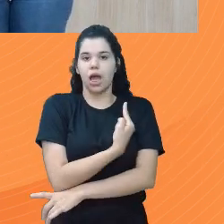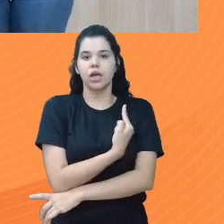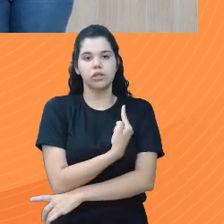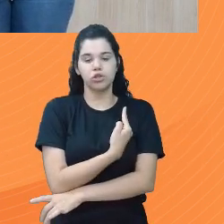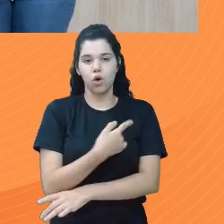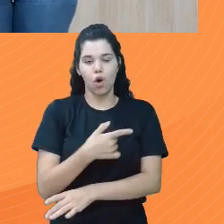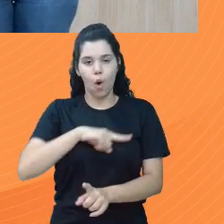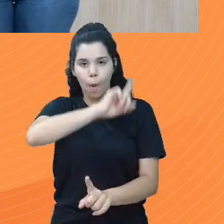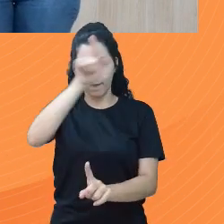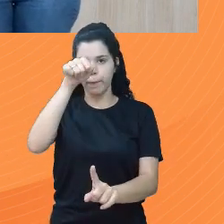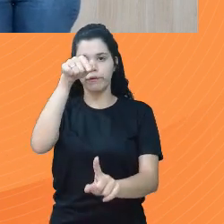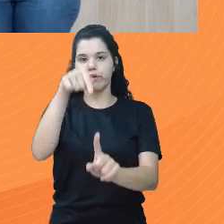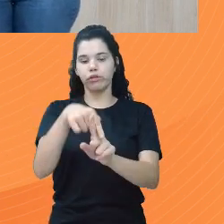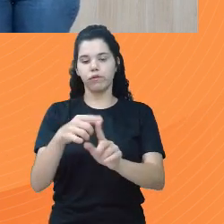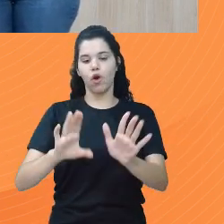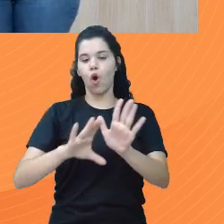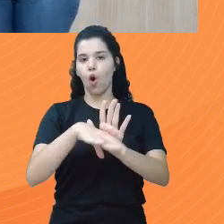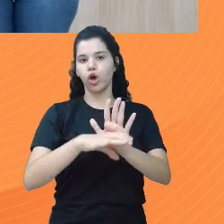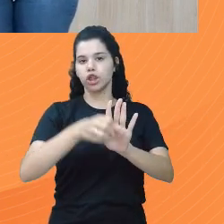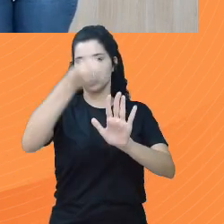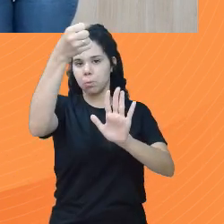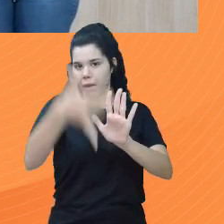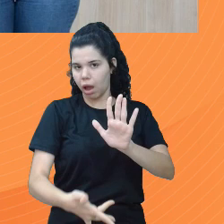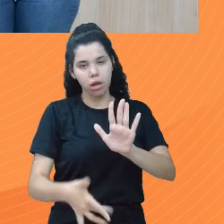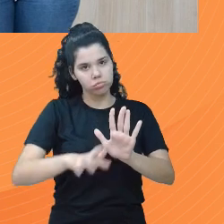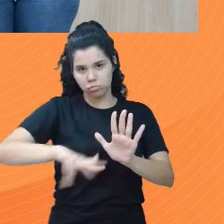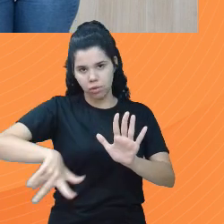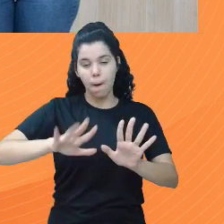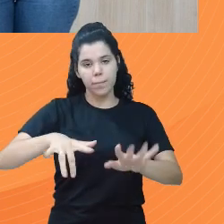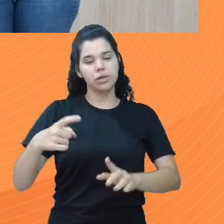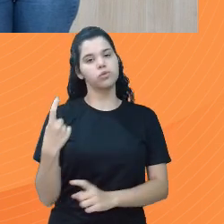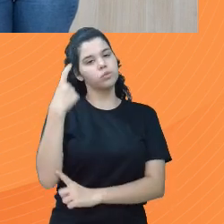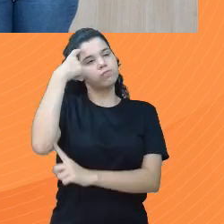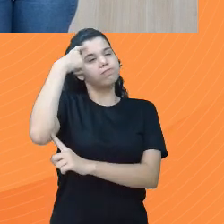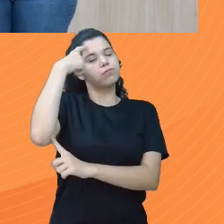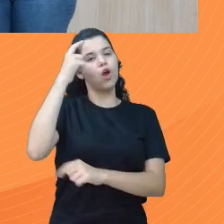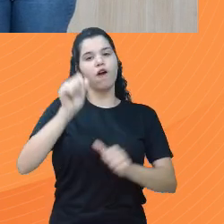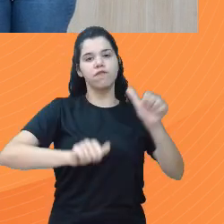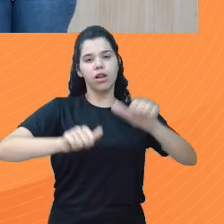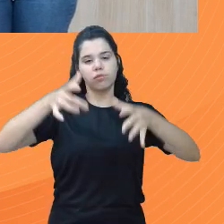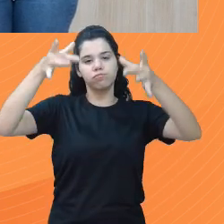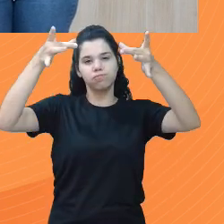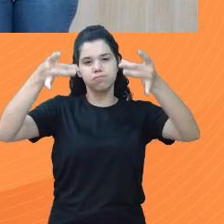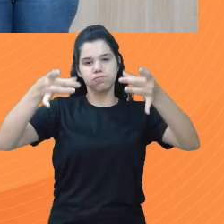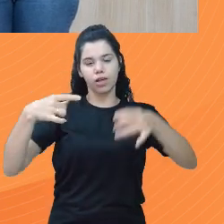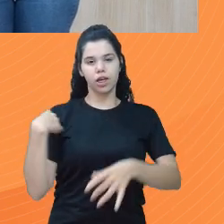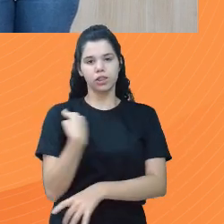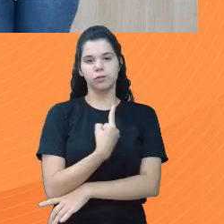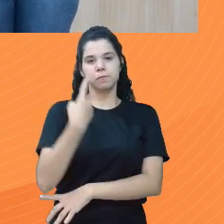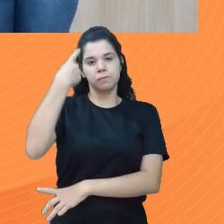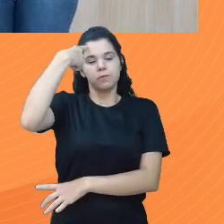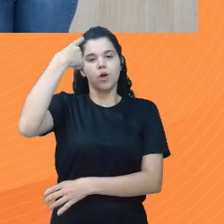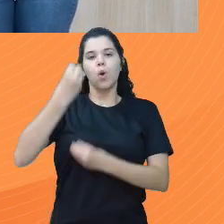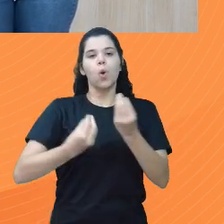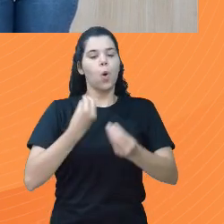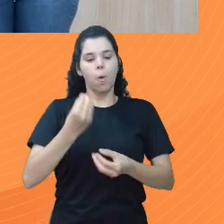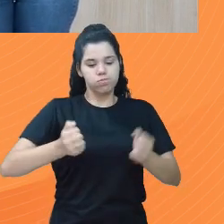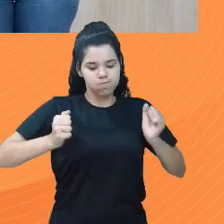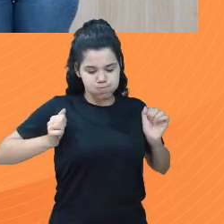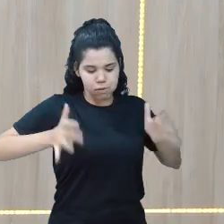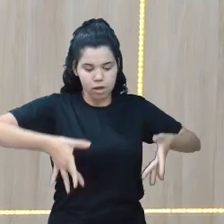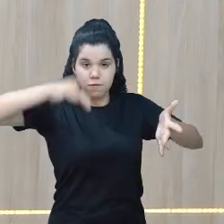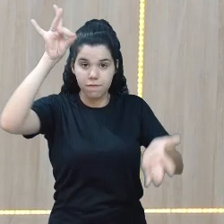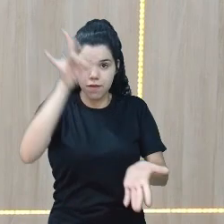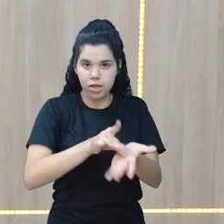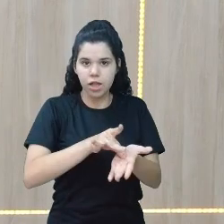com o intuito de conceituar a avaliação, mas de pensar na avaliação, nos detalhes, para que a gente pense em práticas efetivas